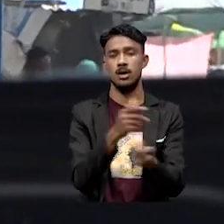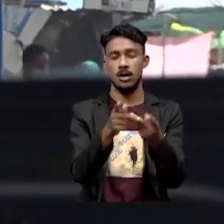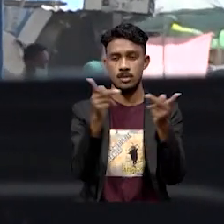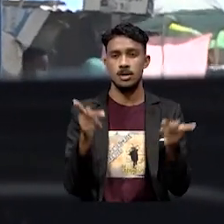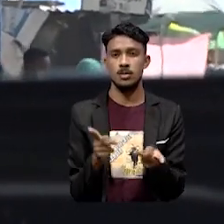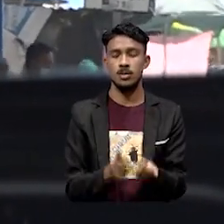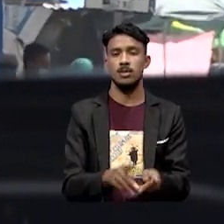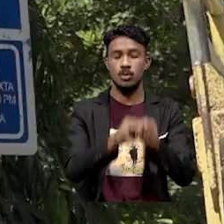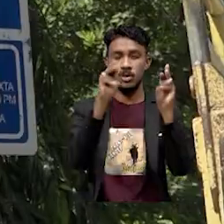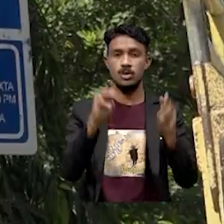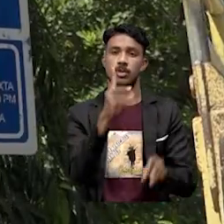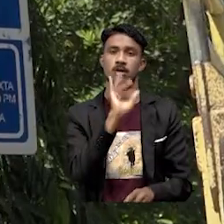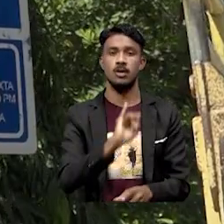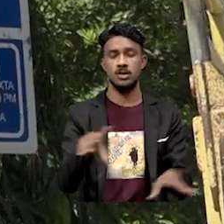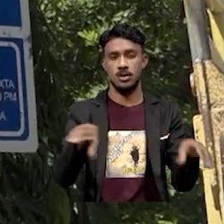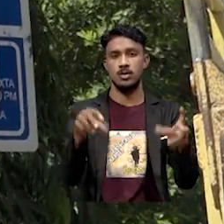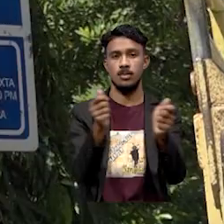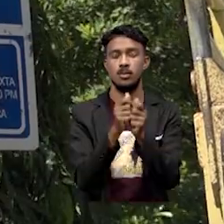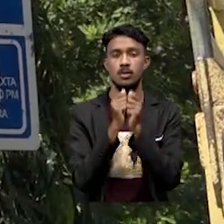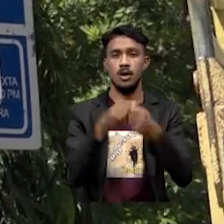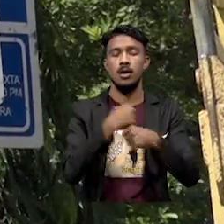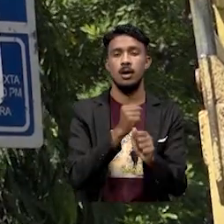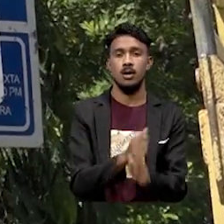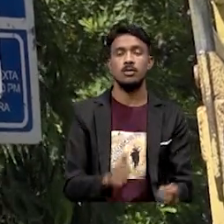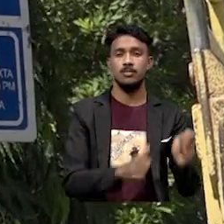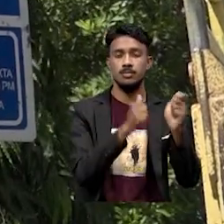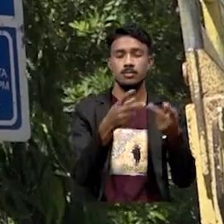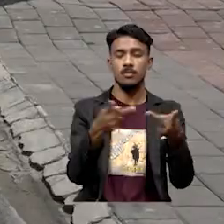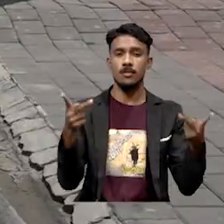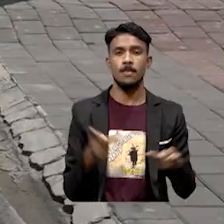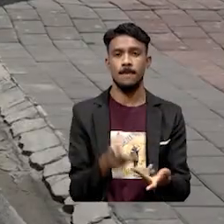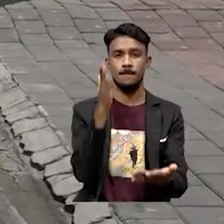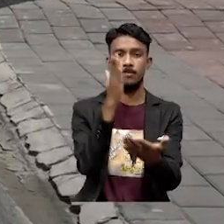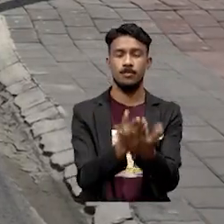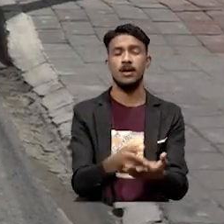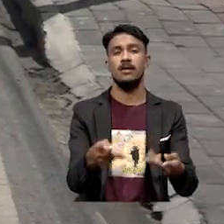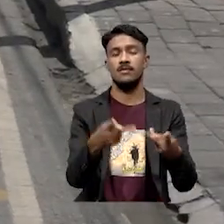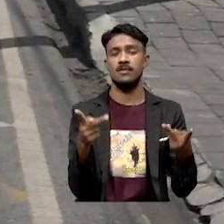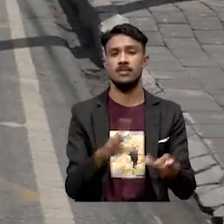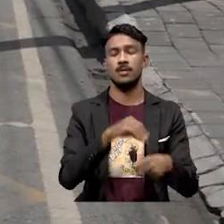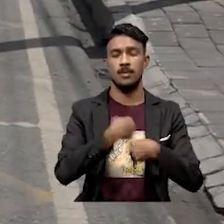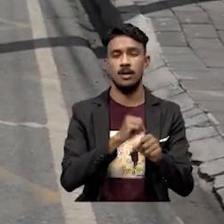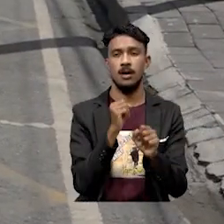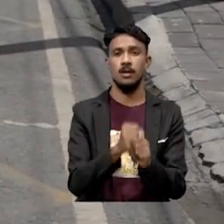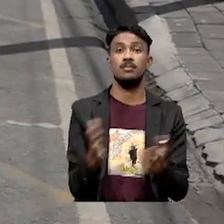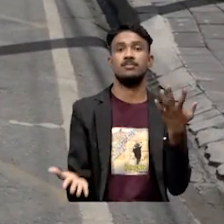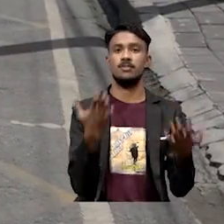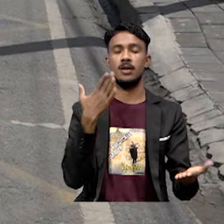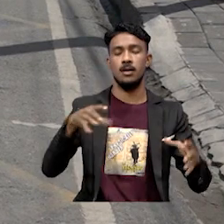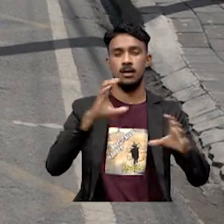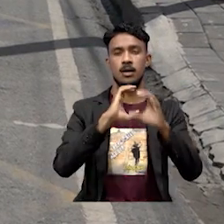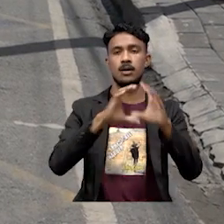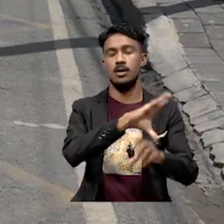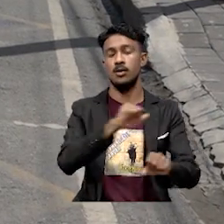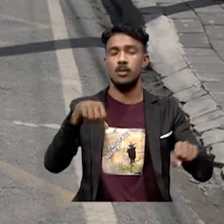Municipal dele, serviço ramuto que estabelece fato em estacionamento, onde bele normaliza careta no motorizada sira,